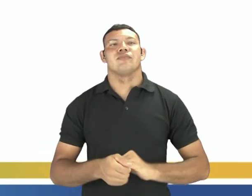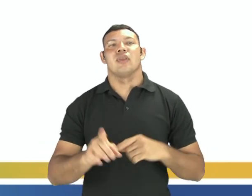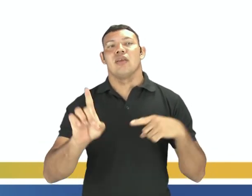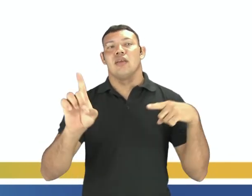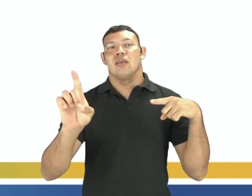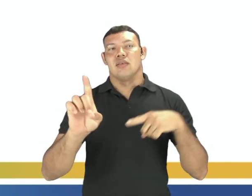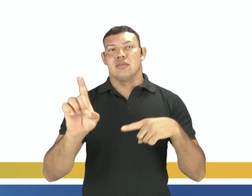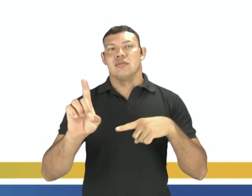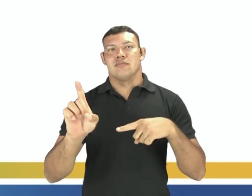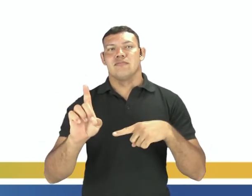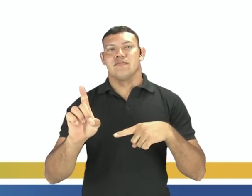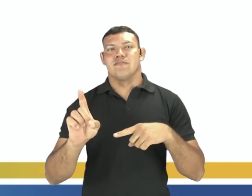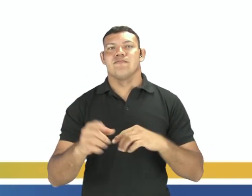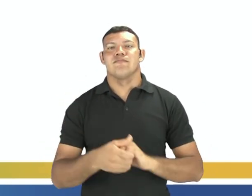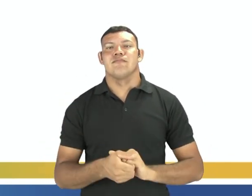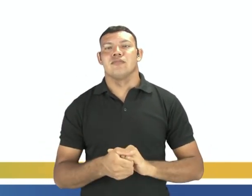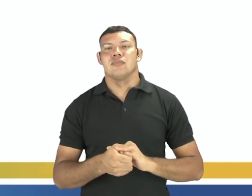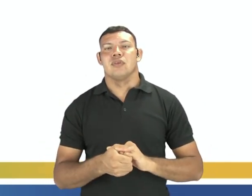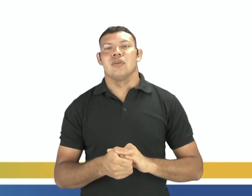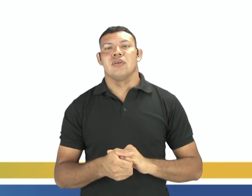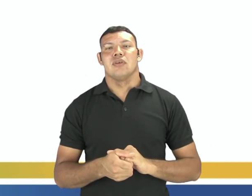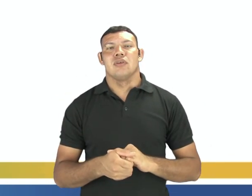uma.